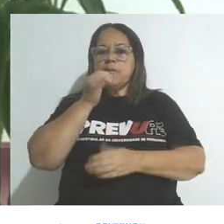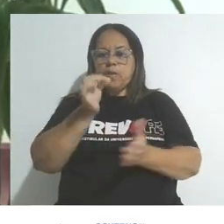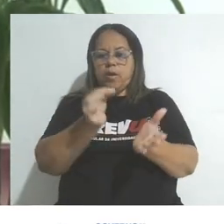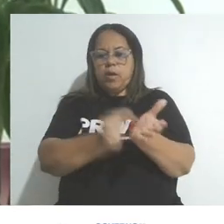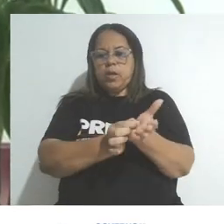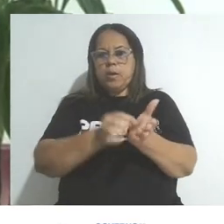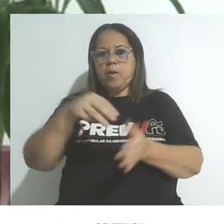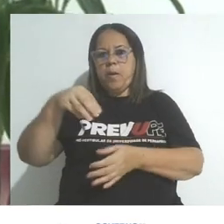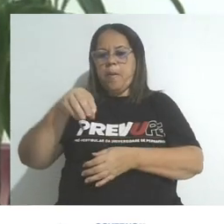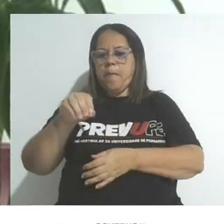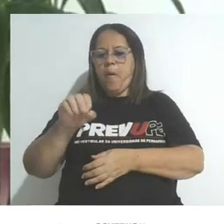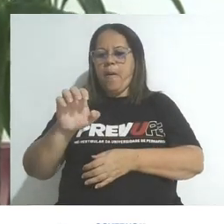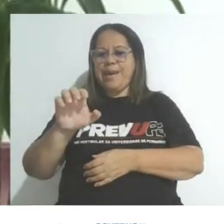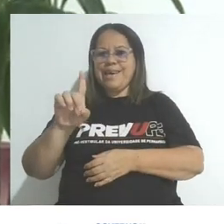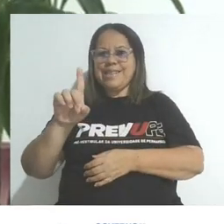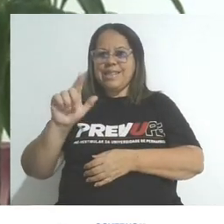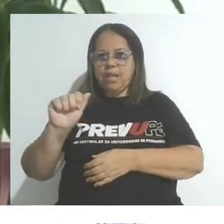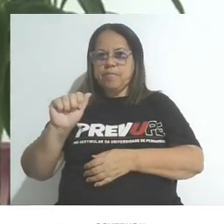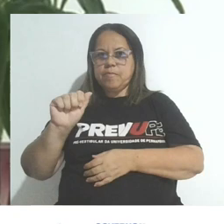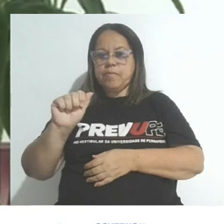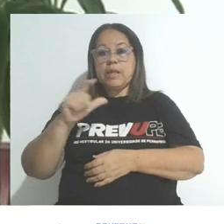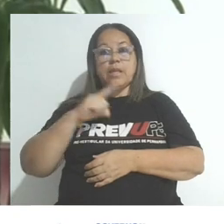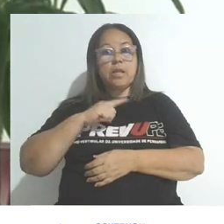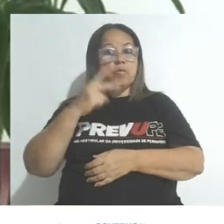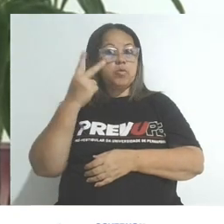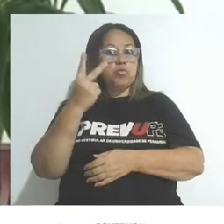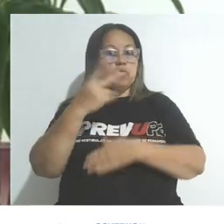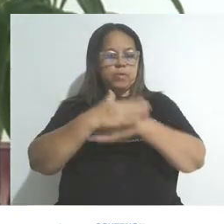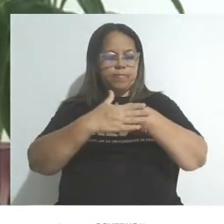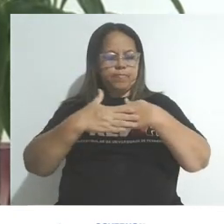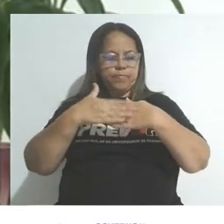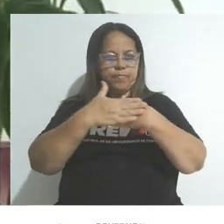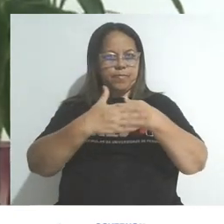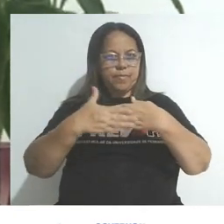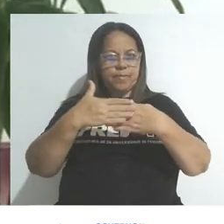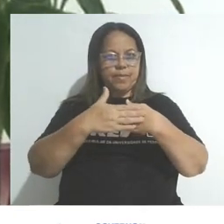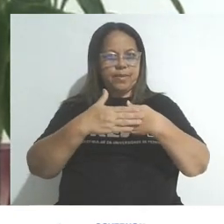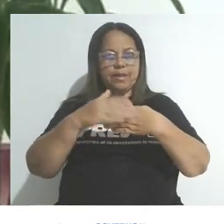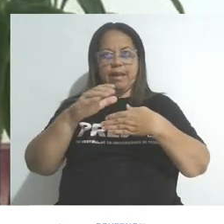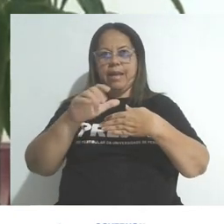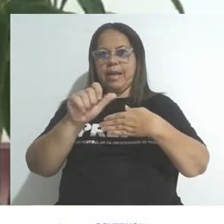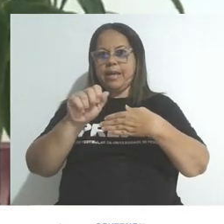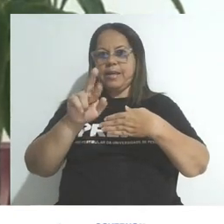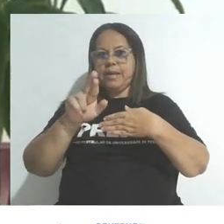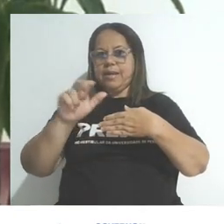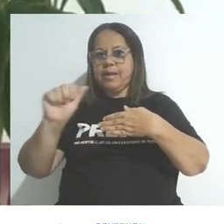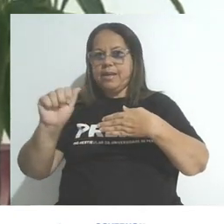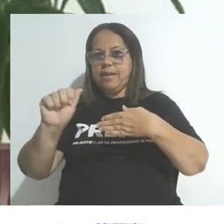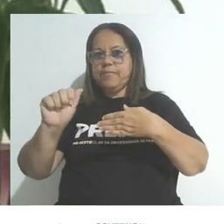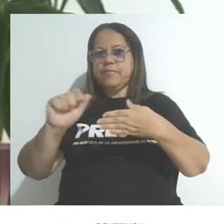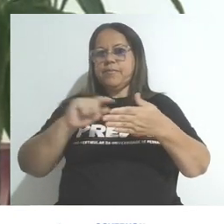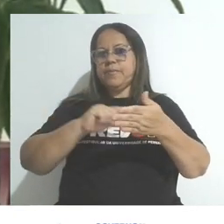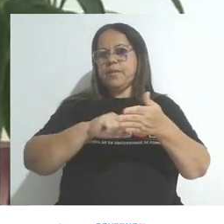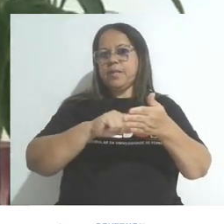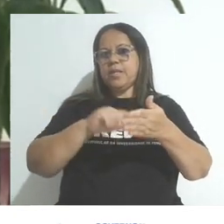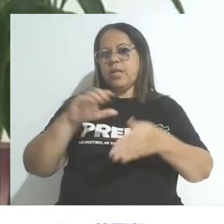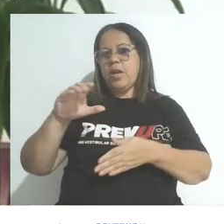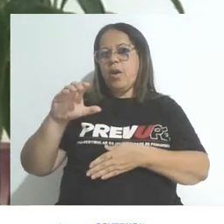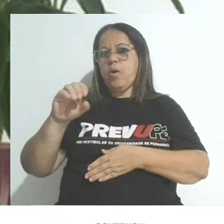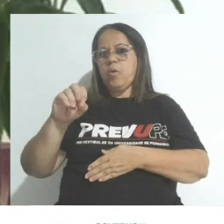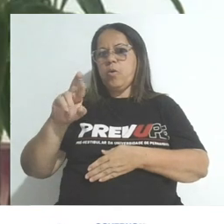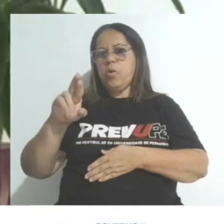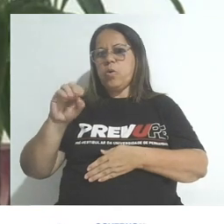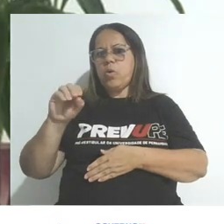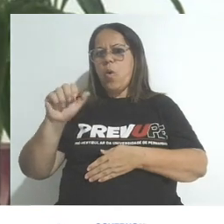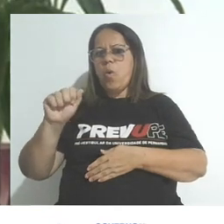exemplo, uma moeda, nós temos duas opções de faces, seja ela cara, seja ela de coroa. Se eu jogo para o alto, qual